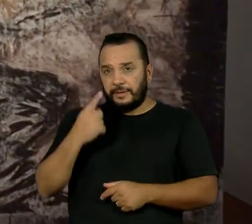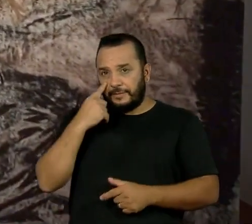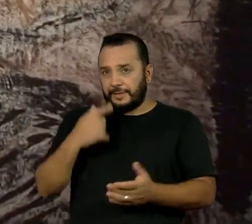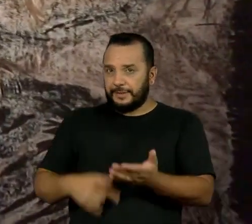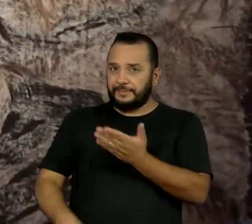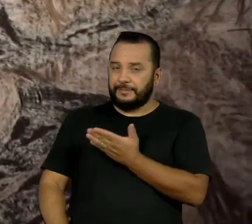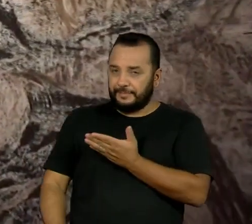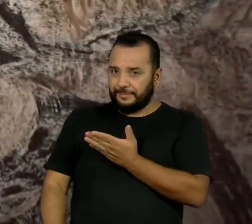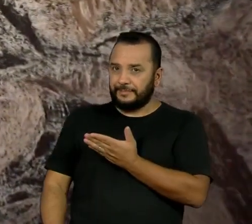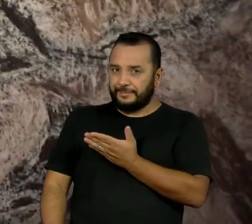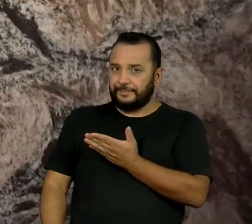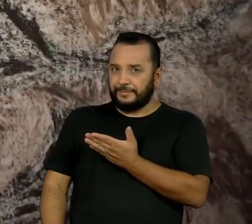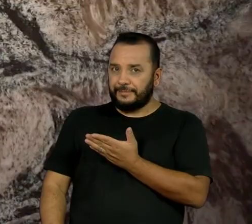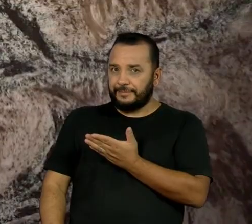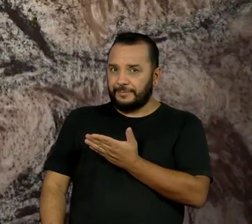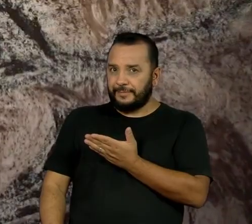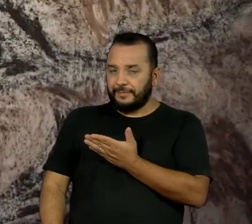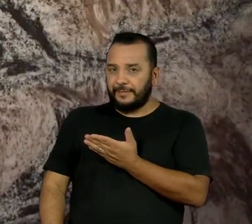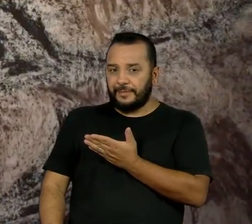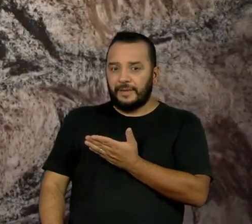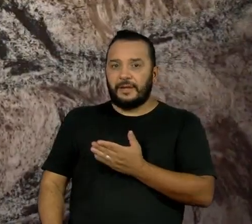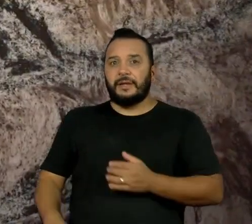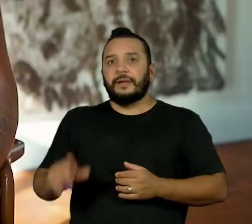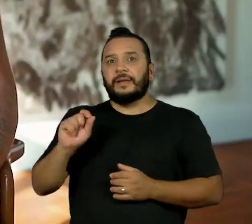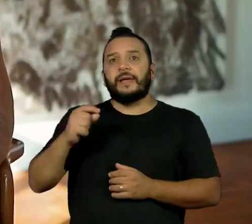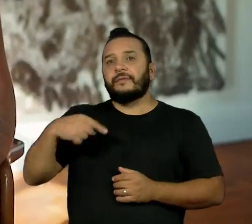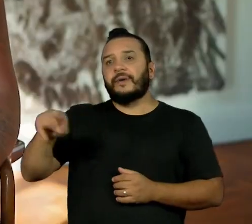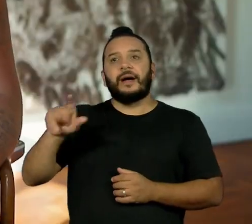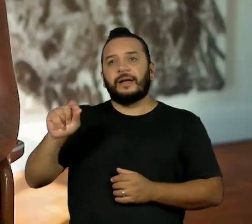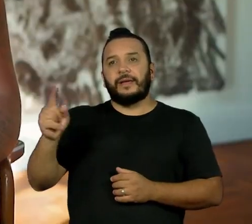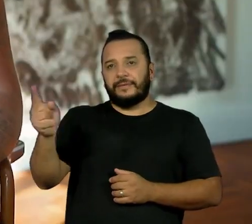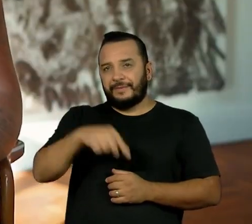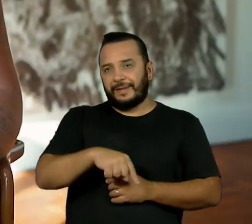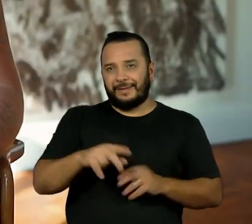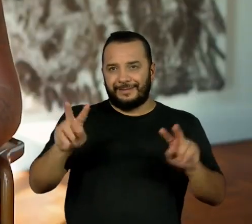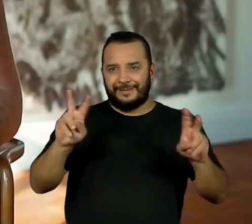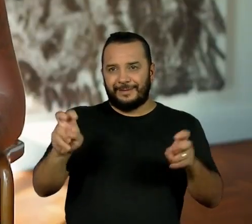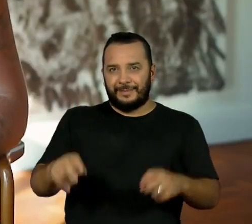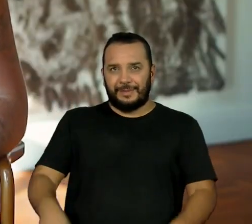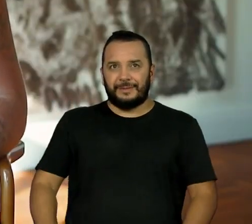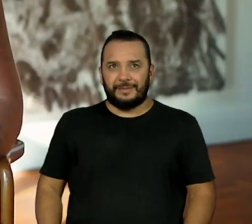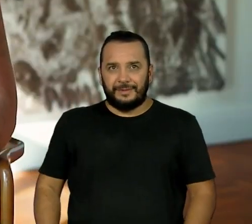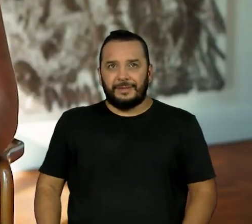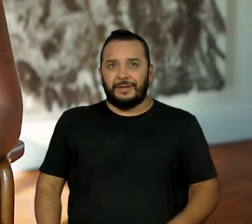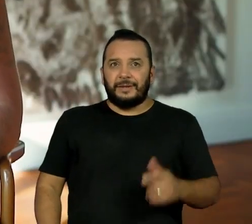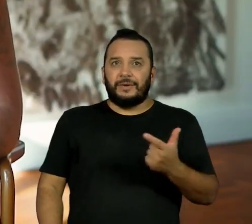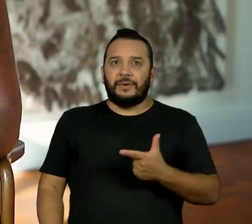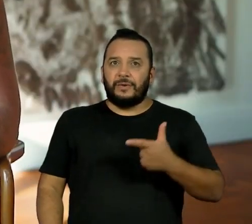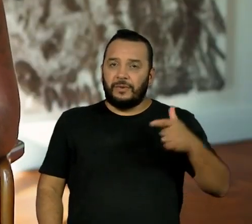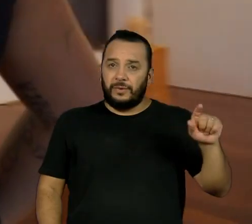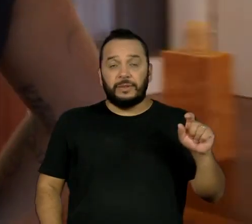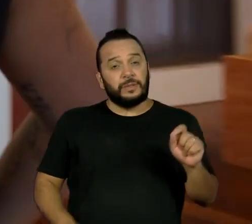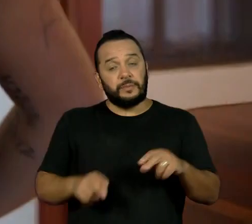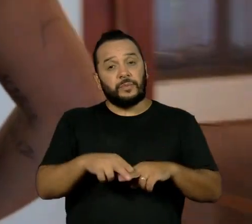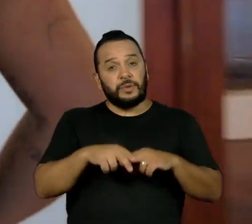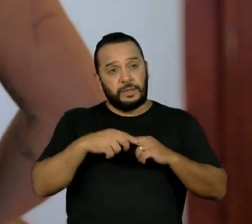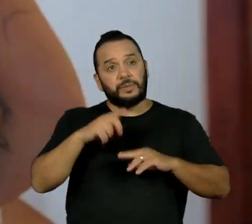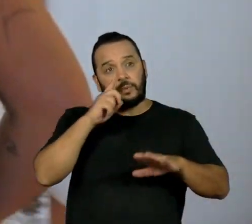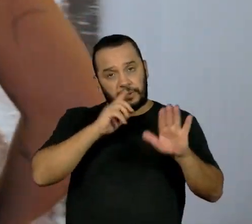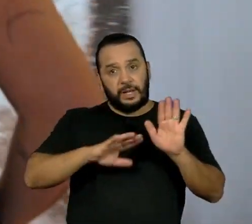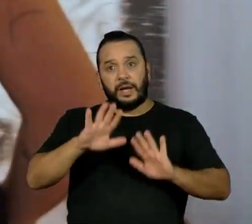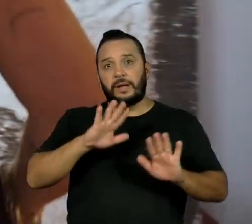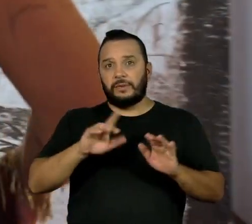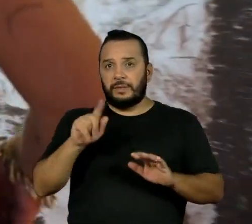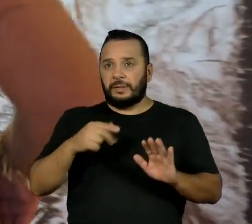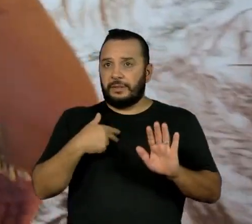de mim agora, que se chama Quem Vai, Quem Vem, e a outra que está na exposição se chama Por Isso Muito Cuidado. É uma